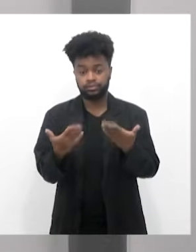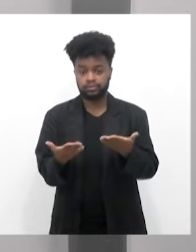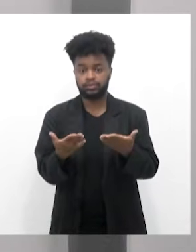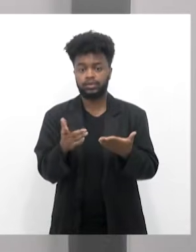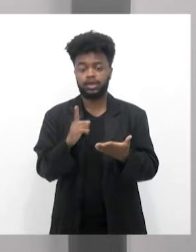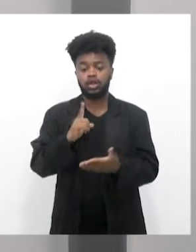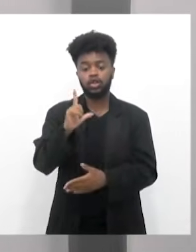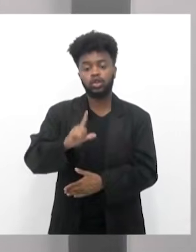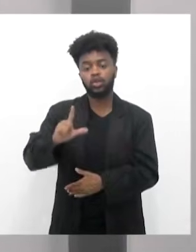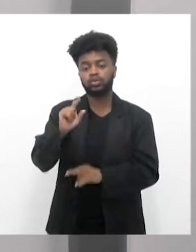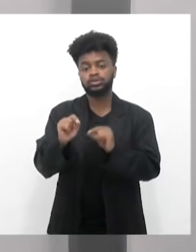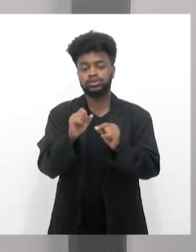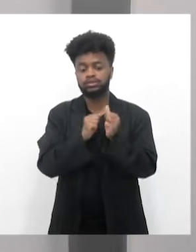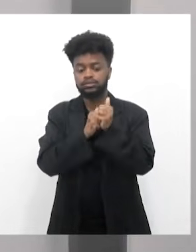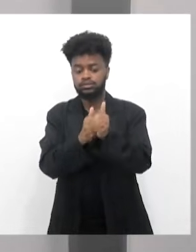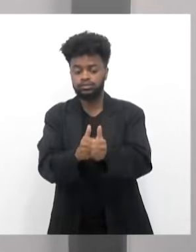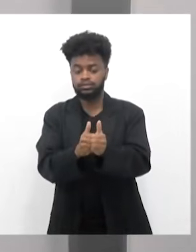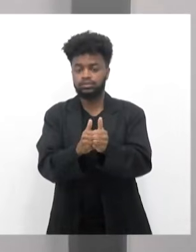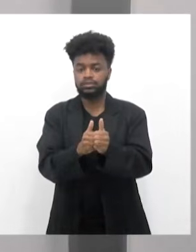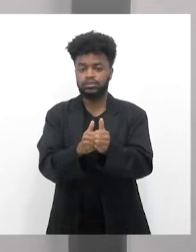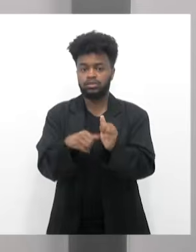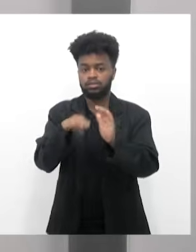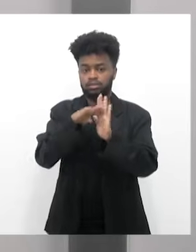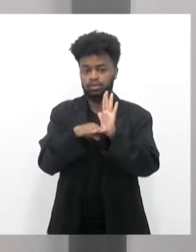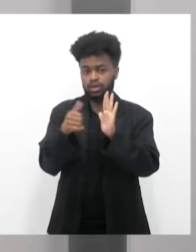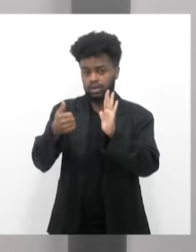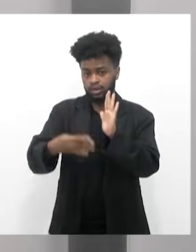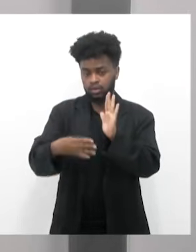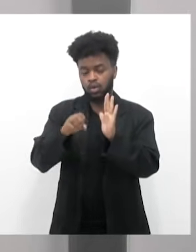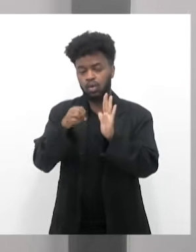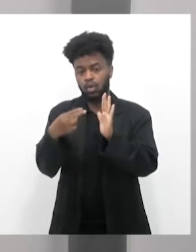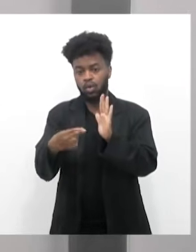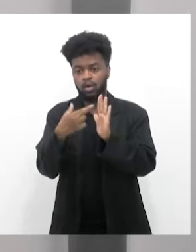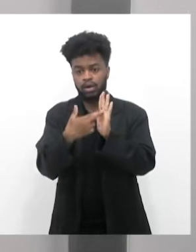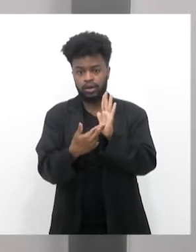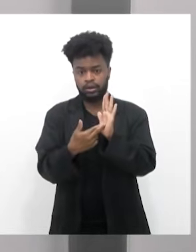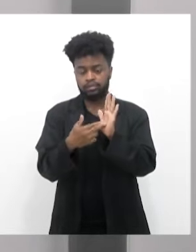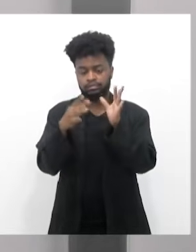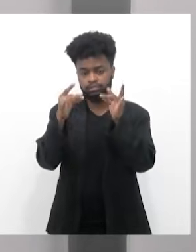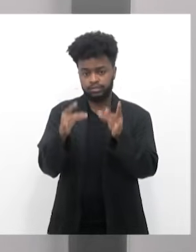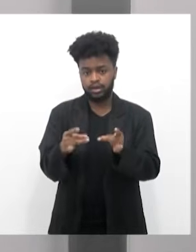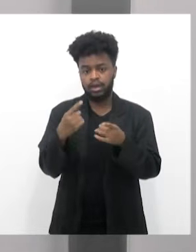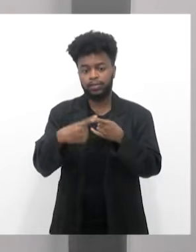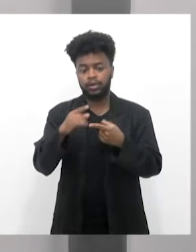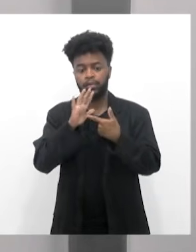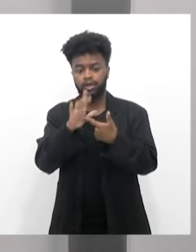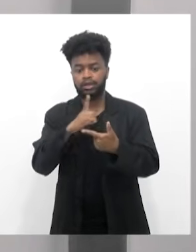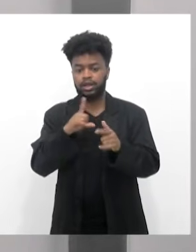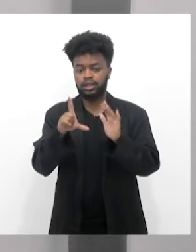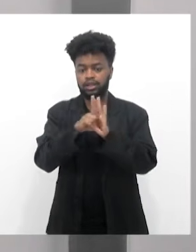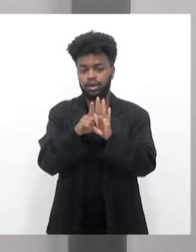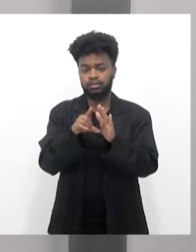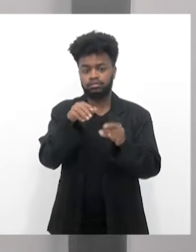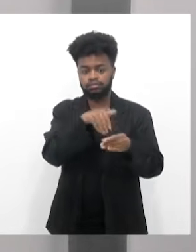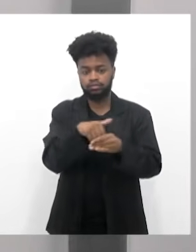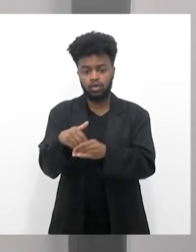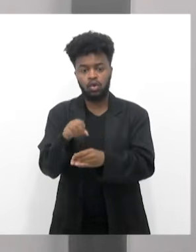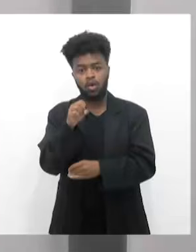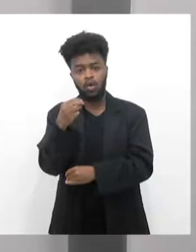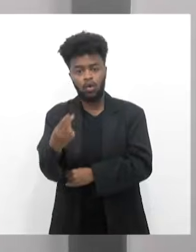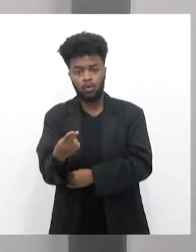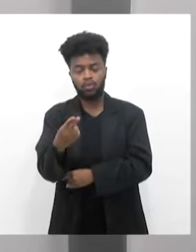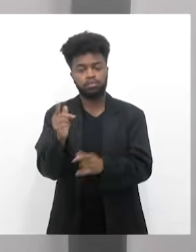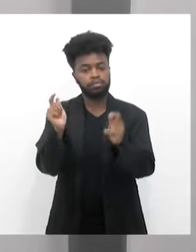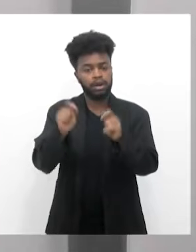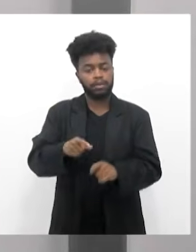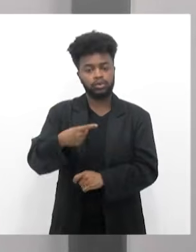estrita observância do 14 da lei complementar e da regulação específica, considerando que a gente está tratando de uma lei eleitoral, ou a